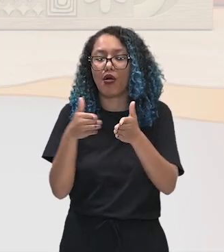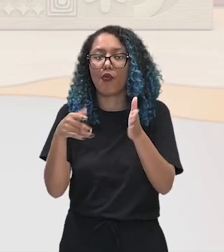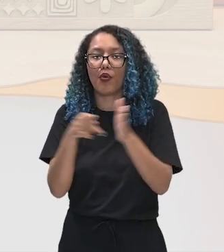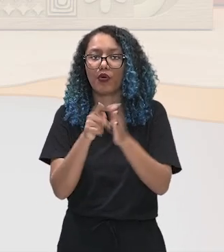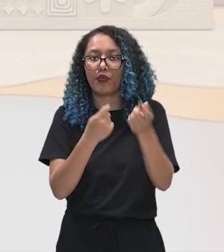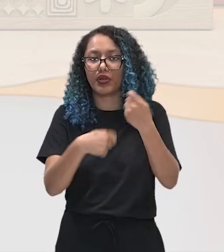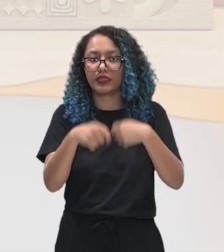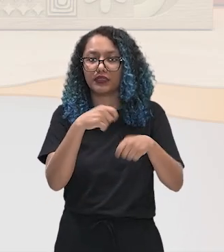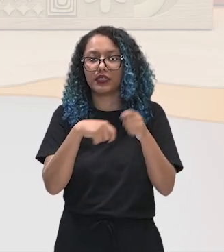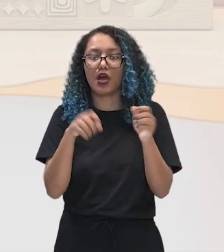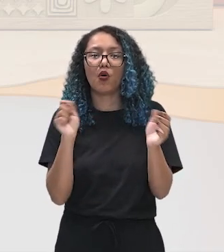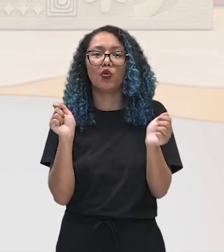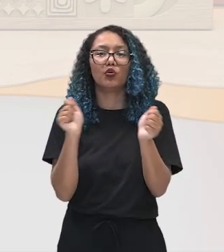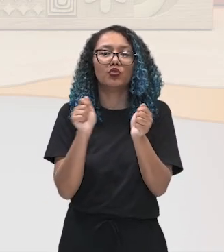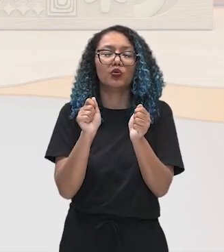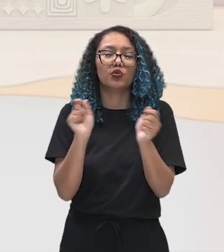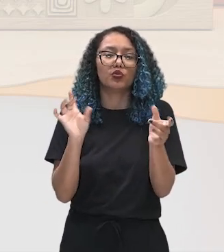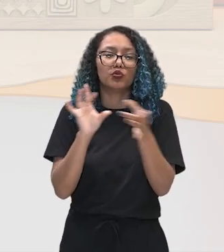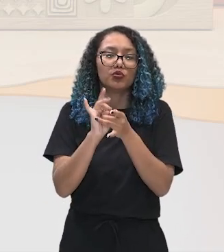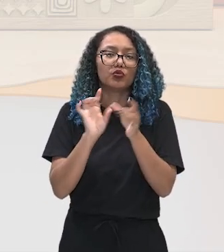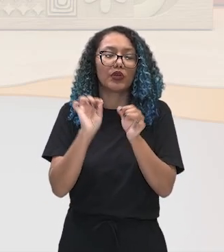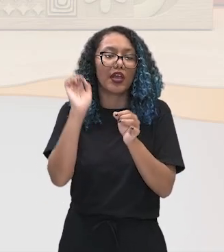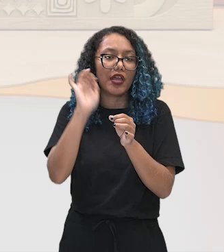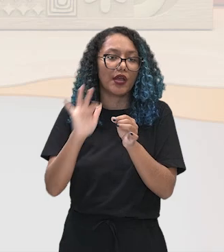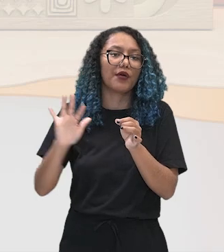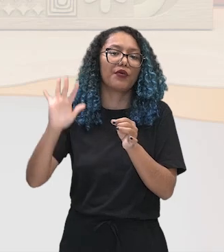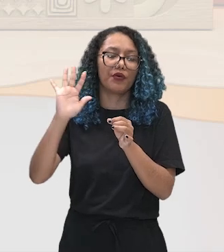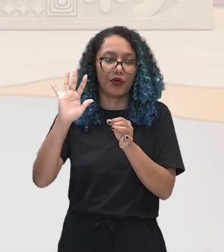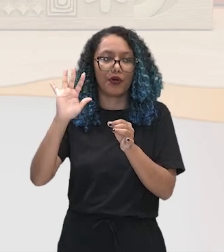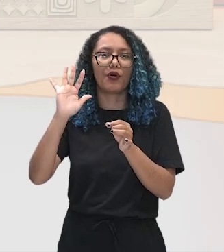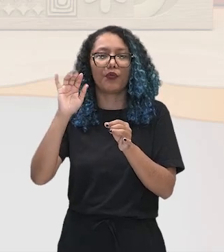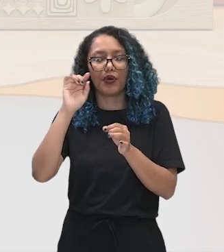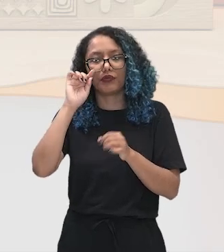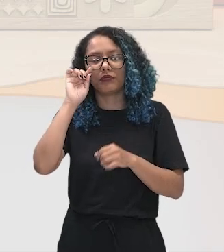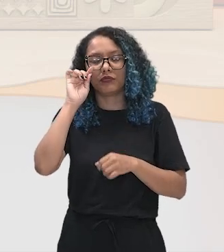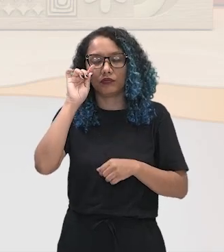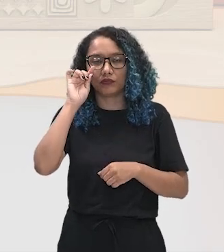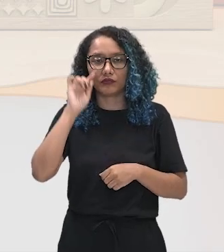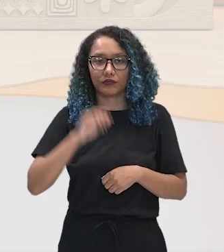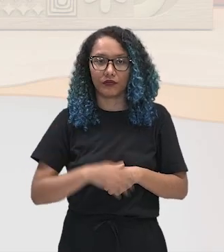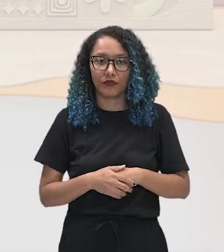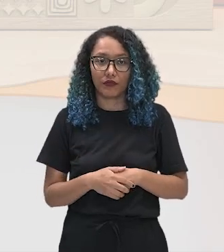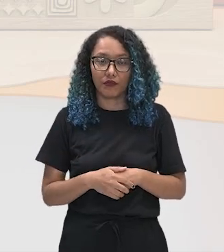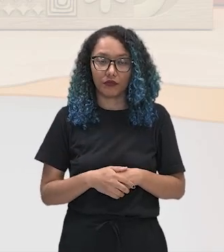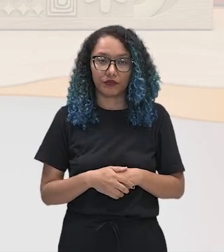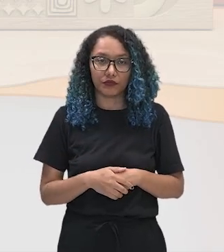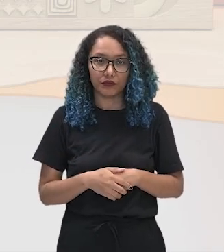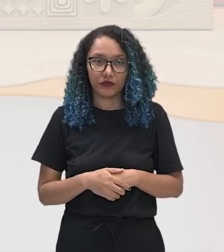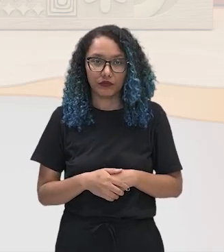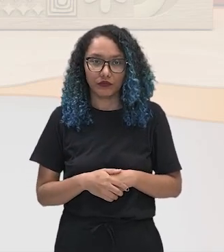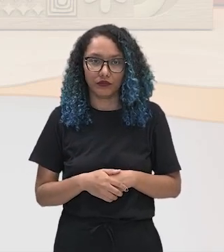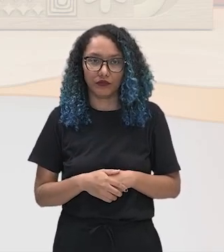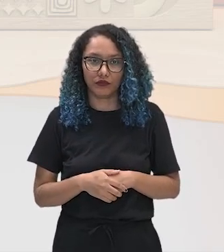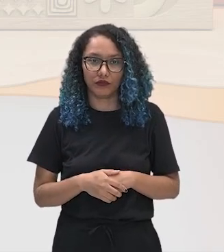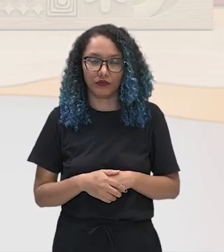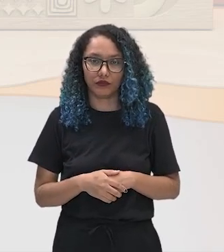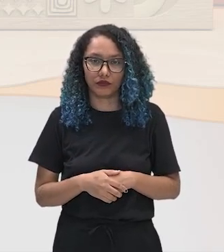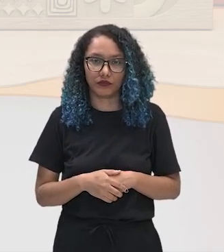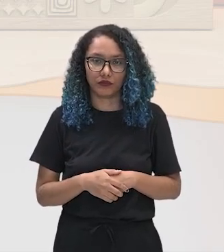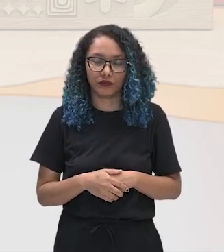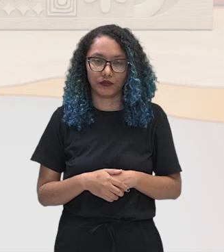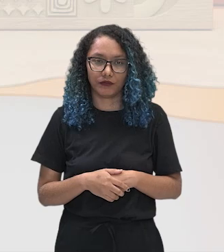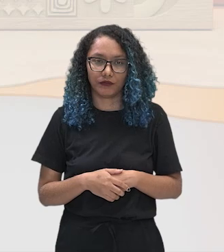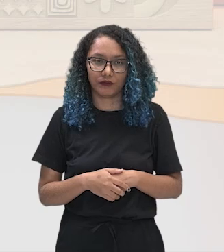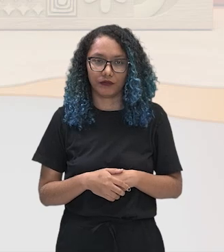isso também vai acabar se refletindo nas rotas comerciais que vão surgir, nas trocas comerciais que vão surgir aí com a Europa,